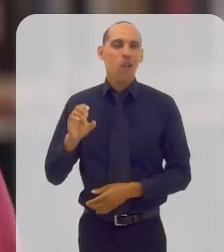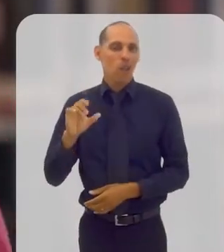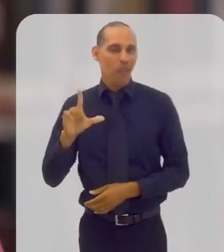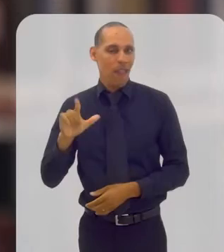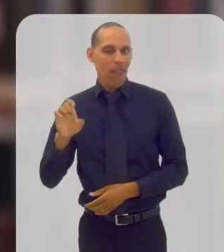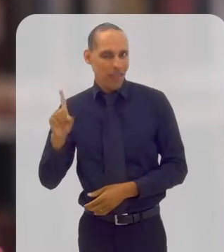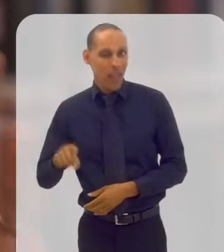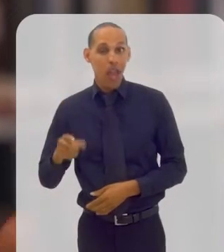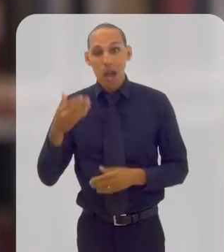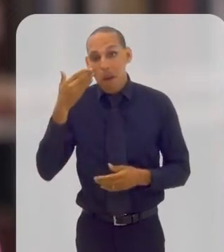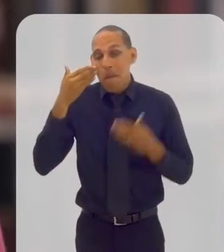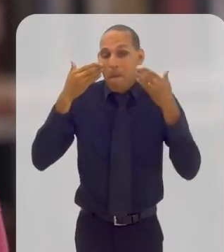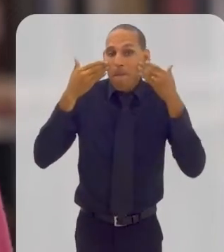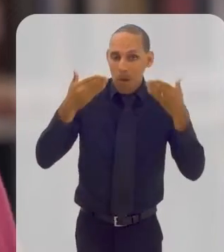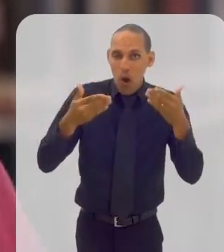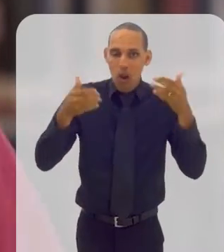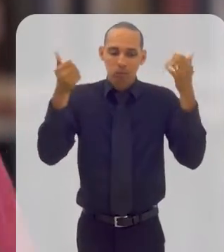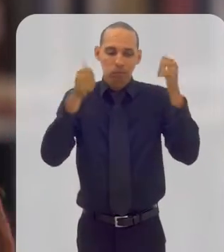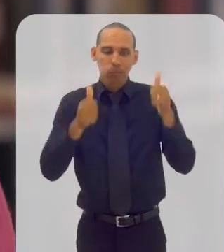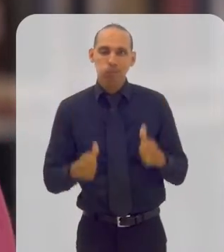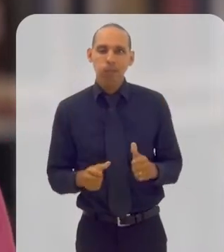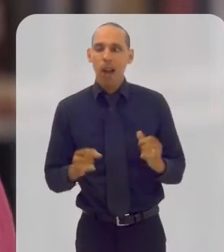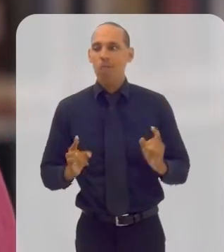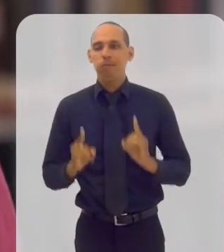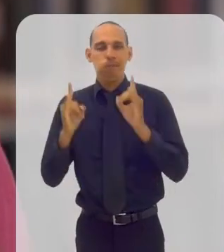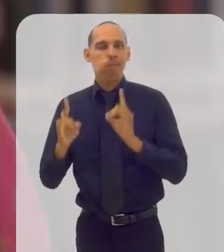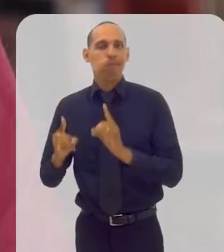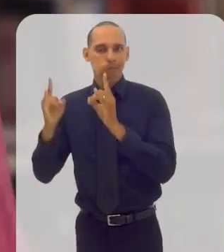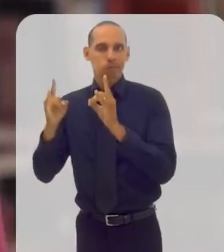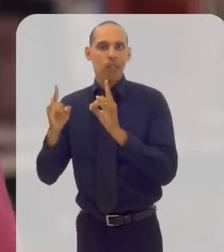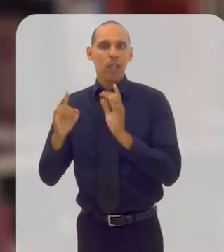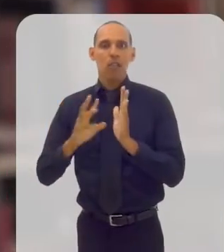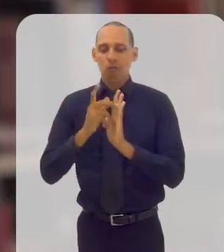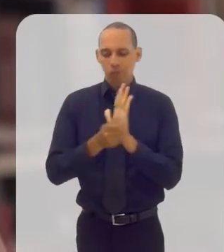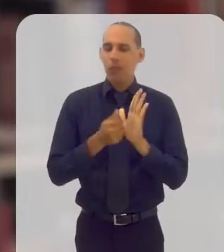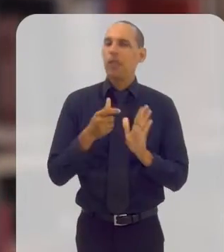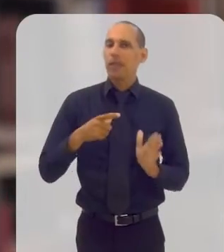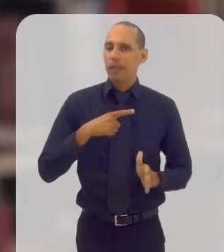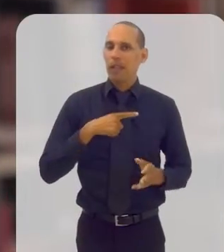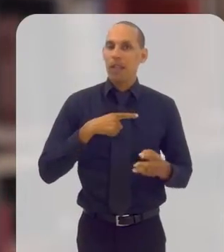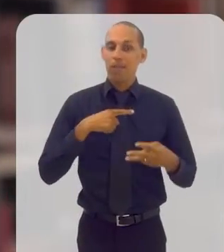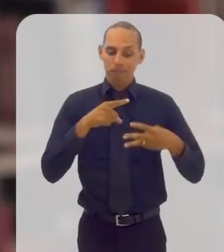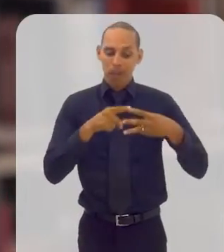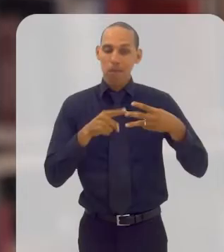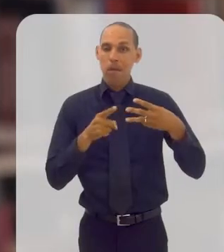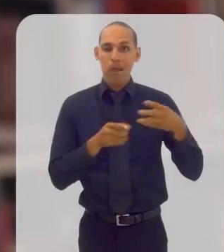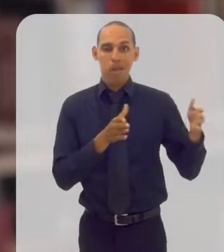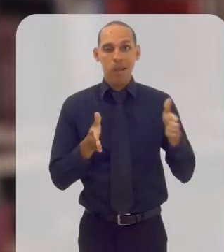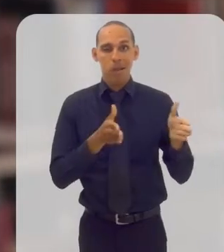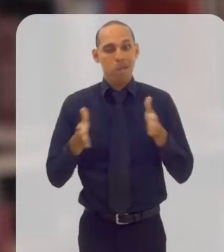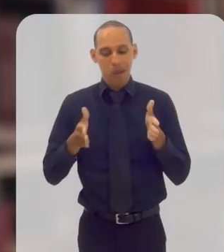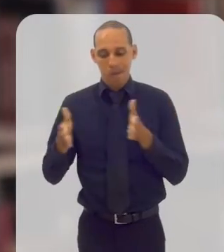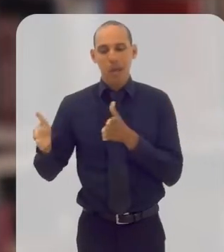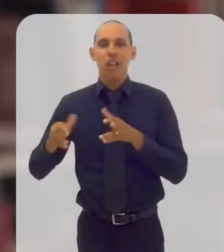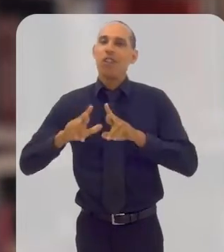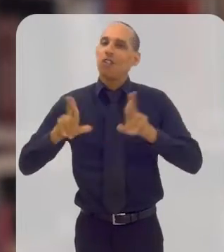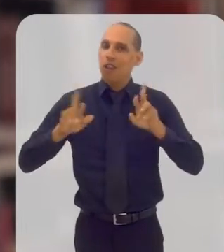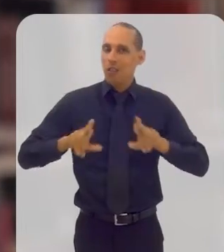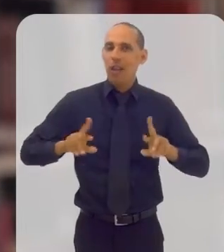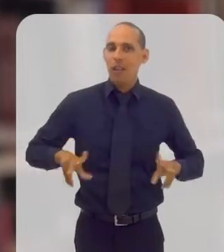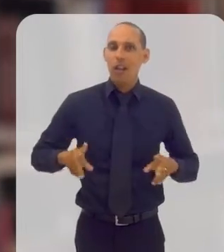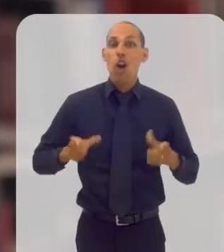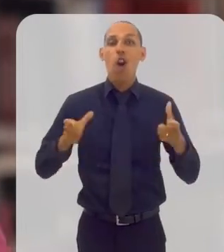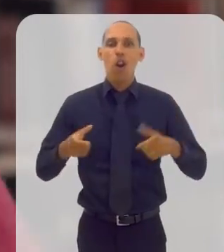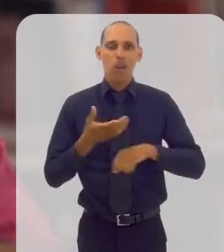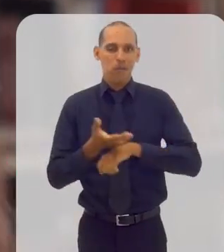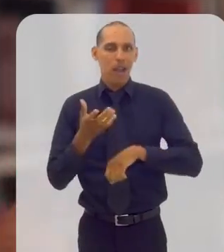rolê ostentam monumentos e edificações cheios de carga simbólica. A coexistência espacial de 3 períodos distintos da história do Brasil